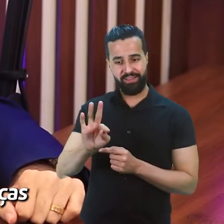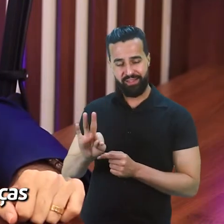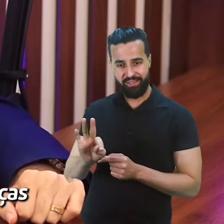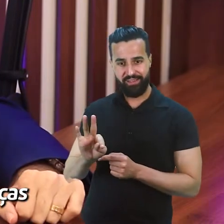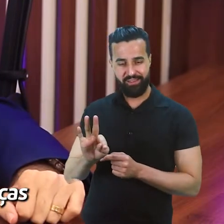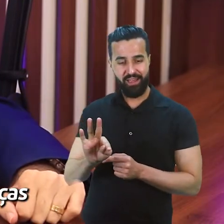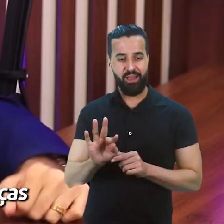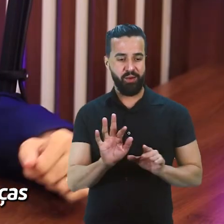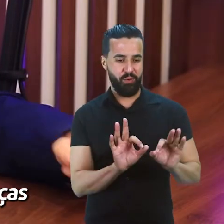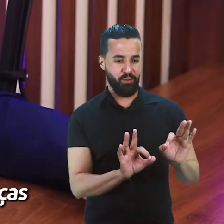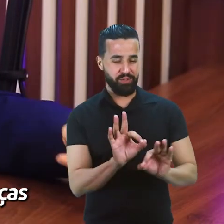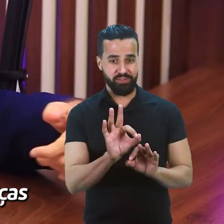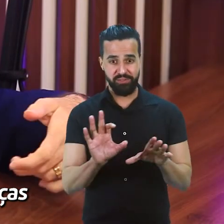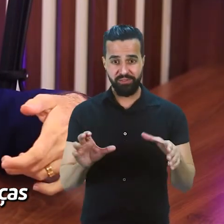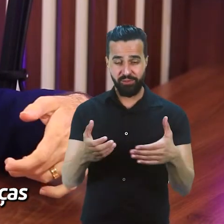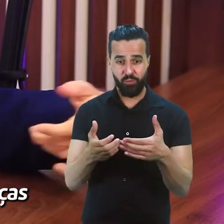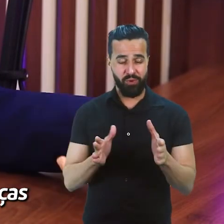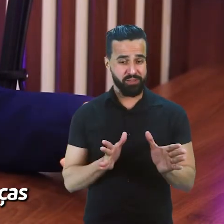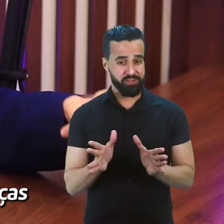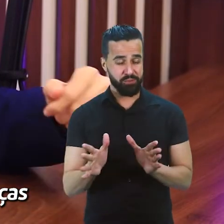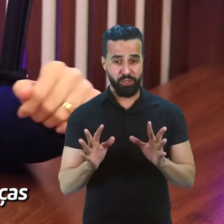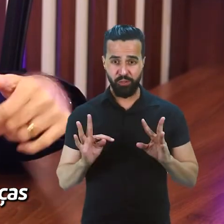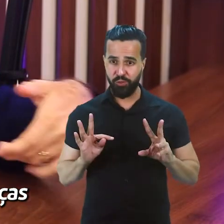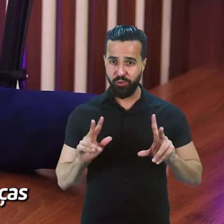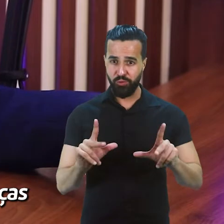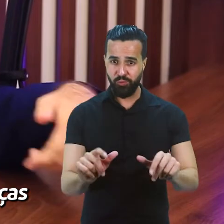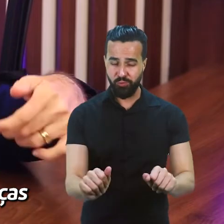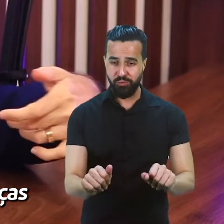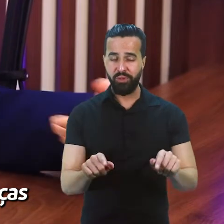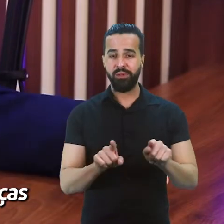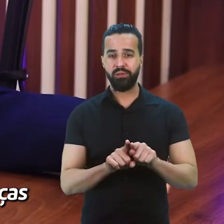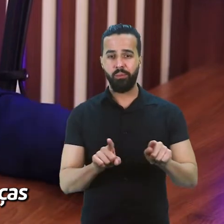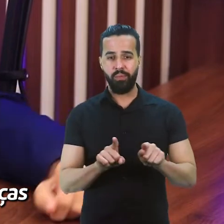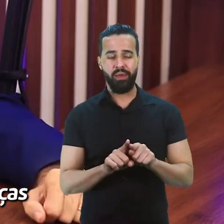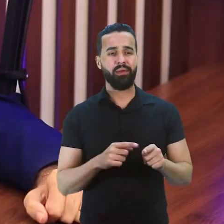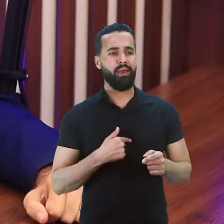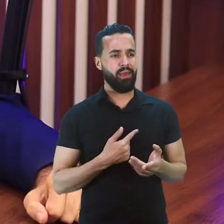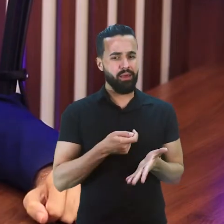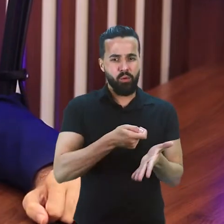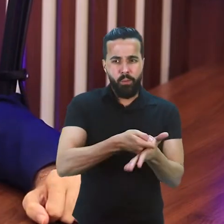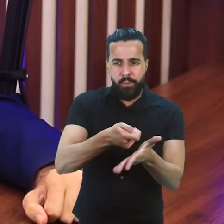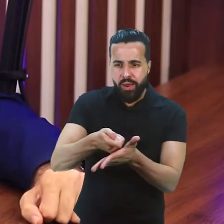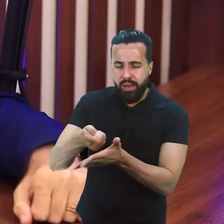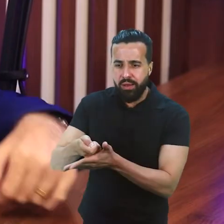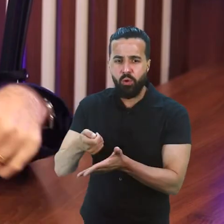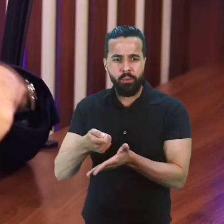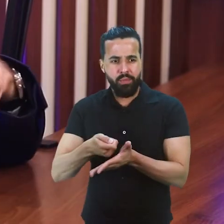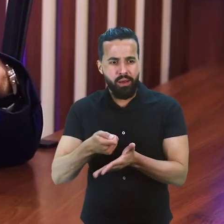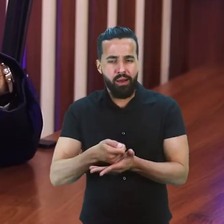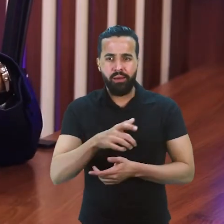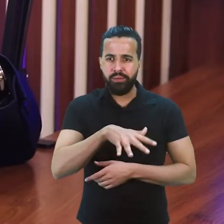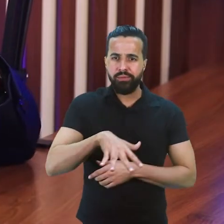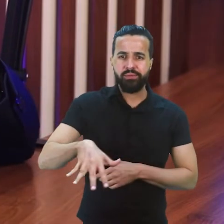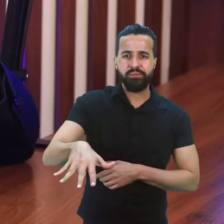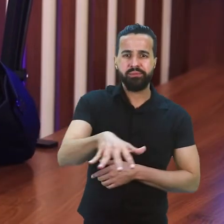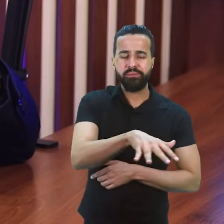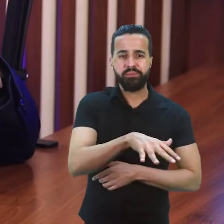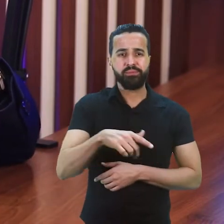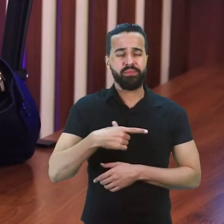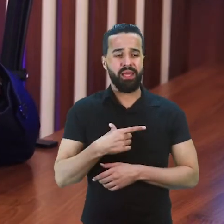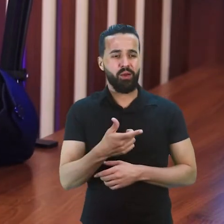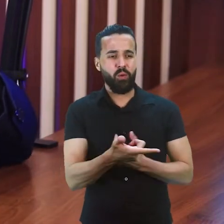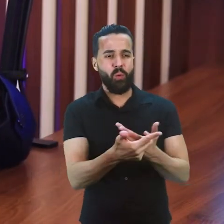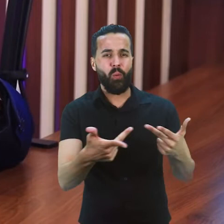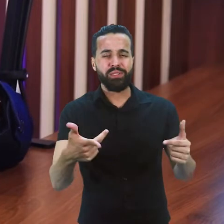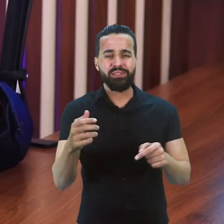em 2014. Começamos a enviar ofício, fazer cobranças, né, sobre os desrespeitos,